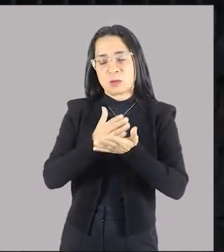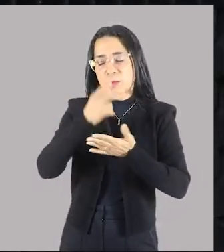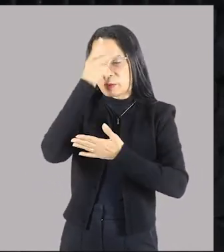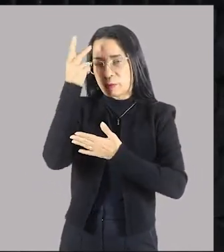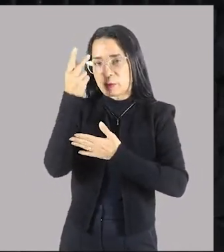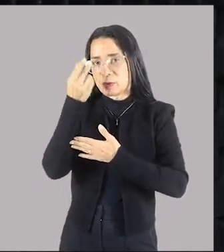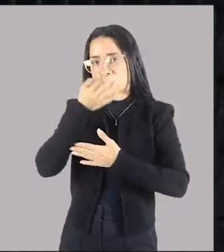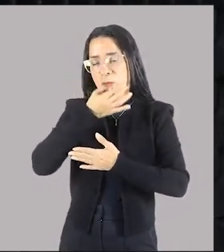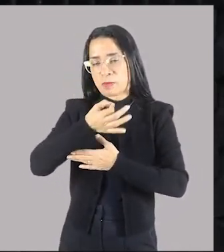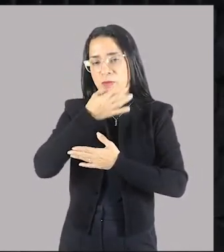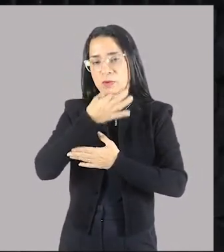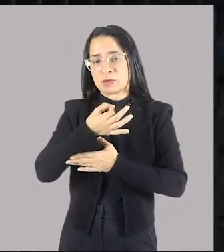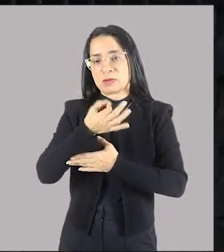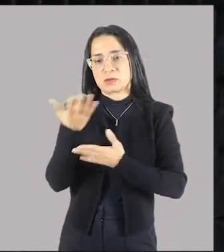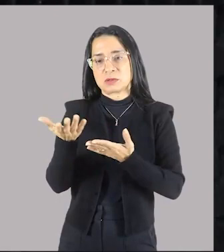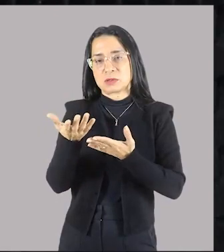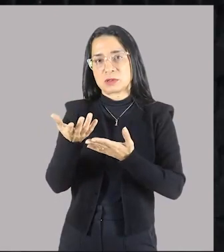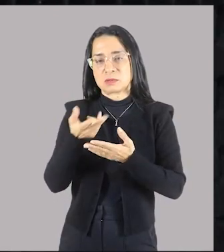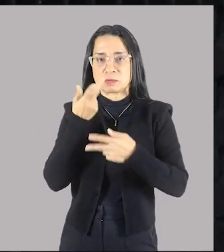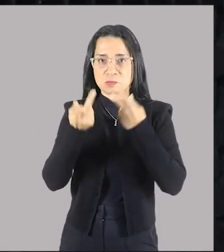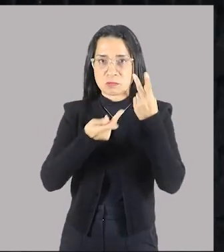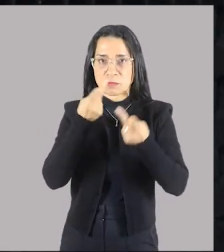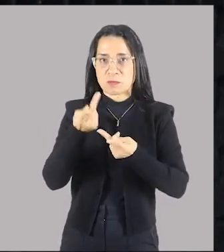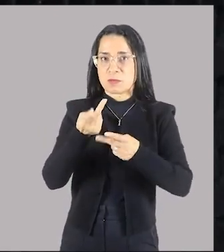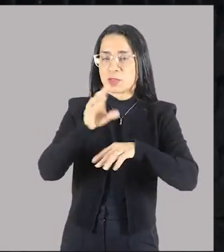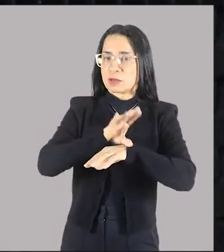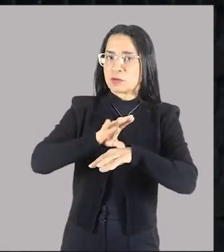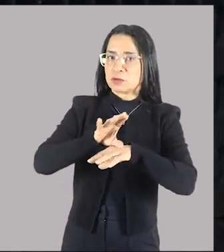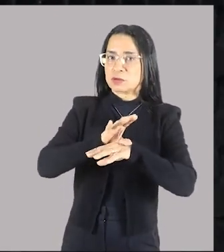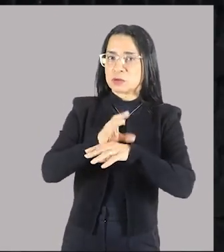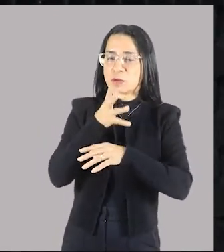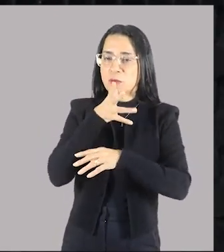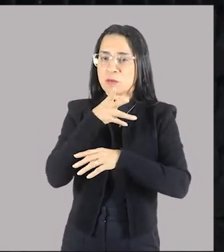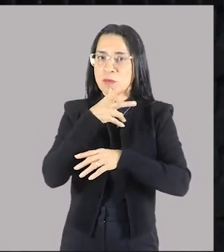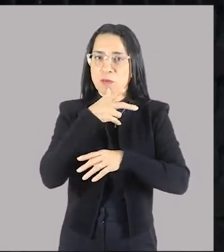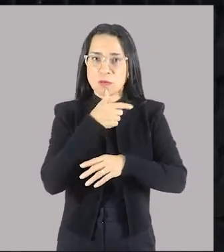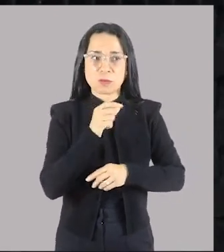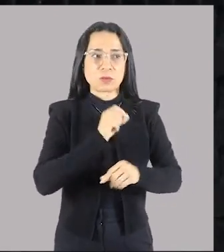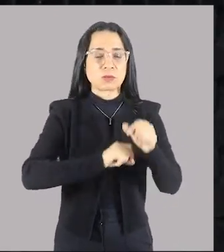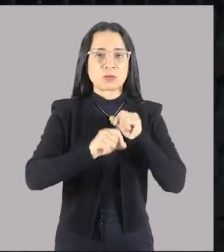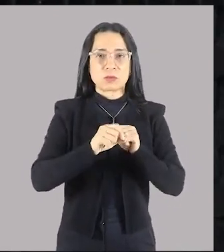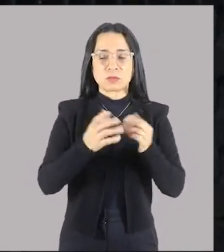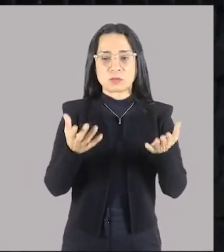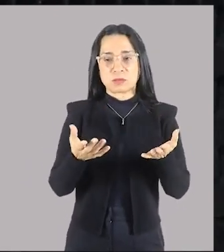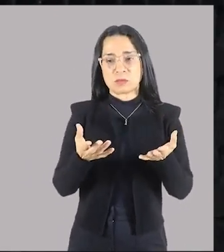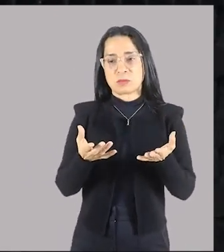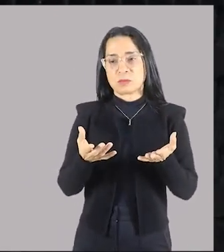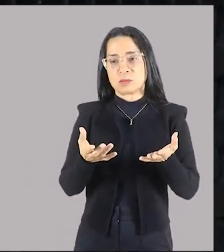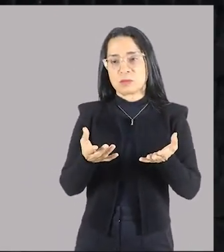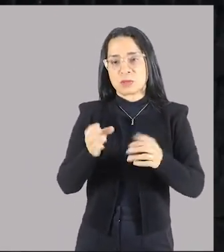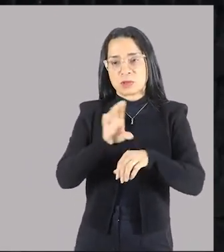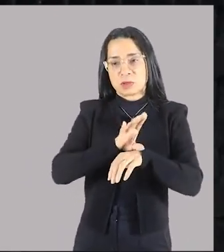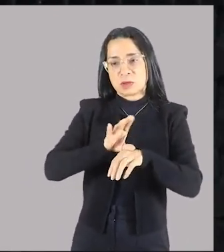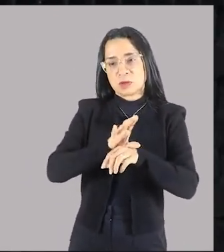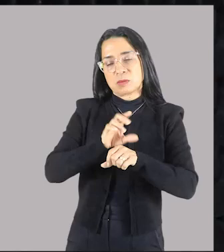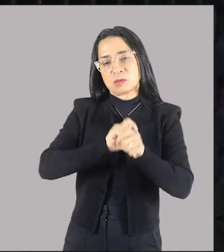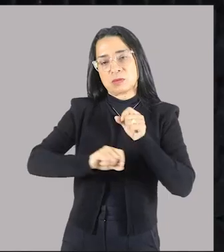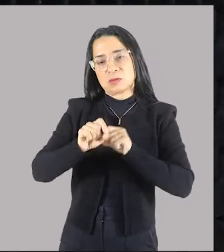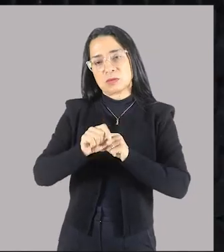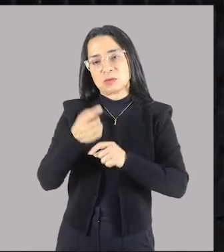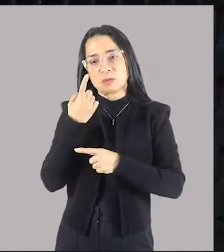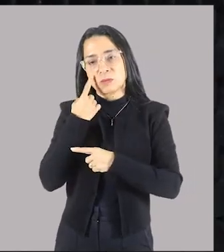sair, Essa foi uma das críticas que ela recebeu. Uma Constituição considerada pelo